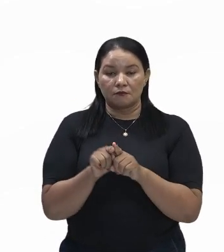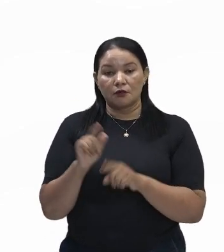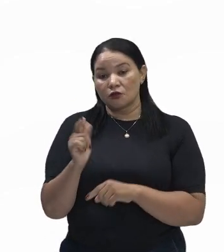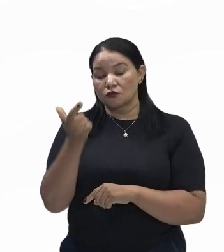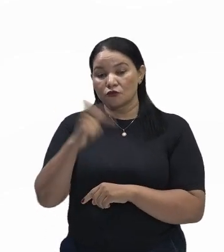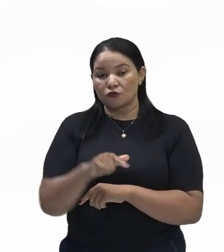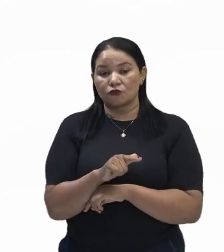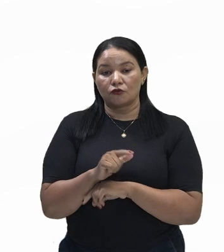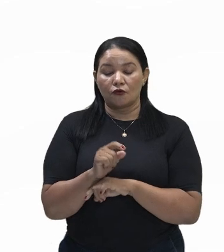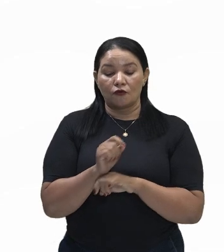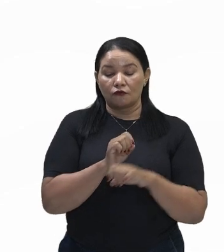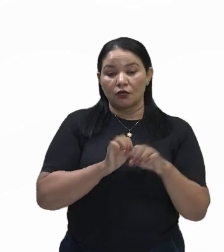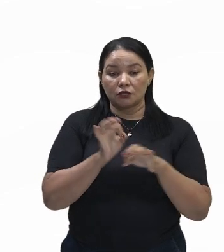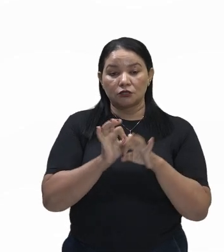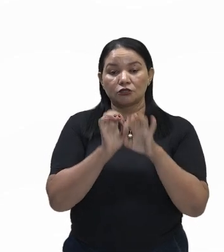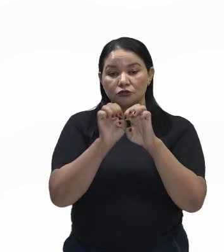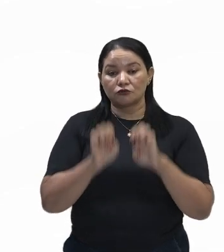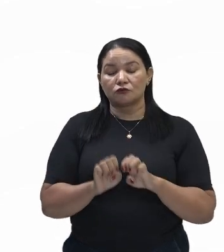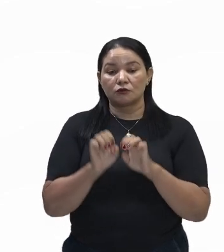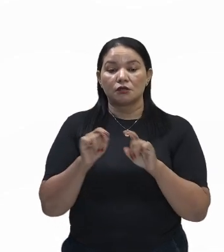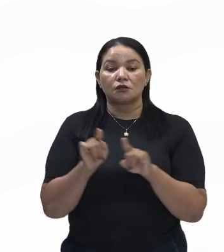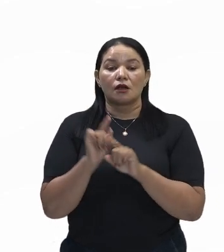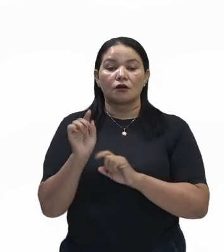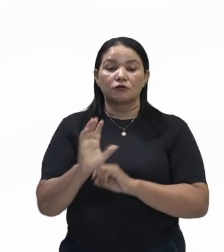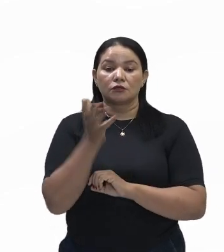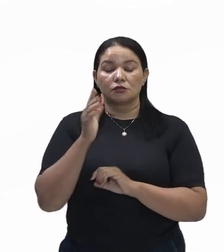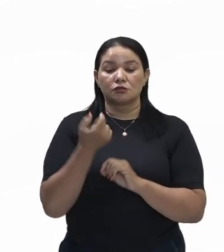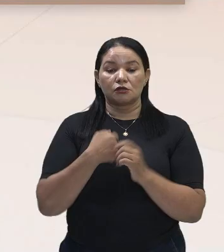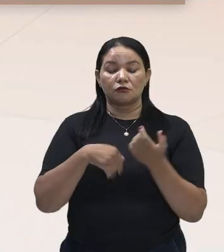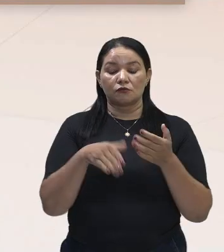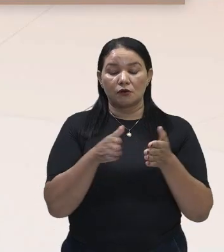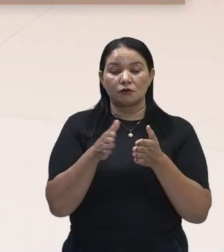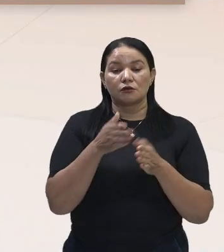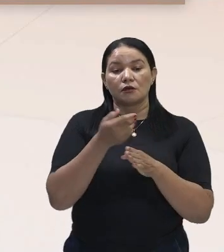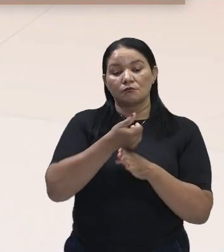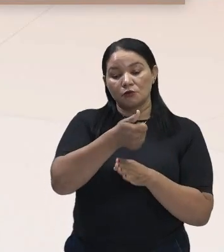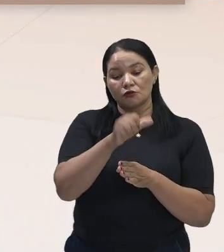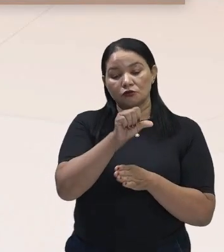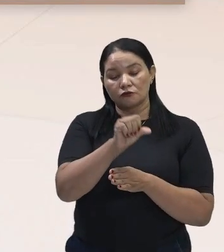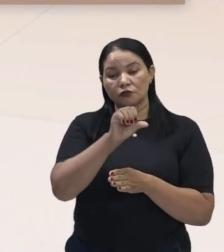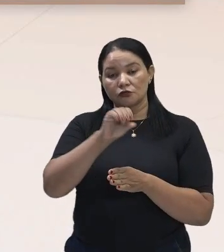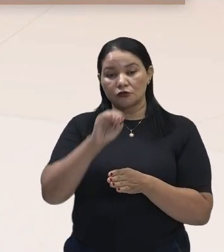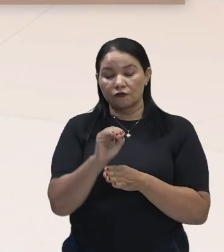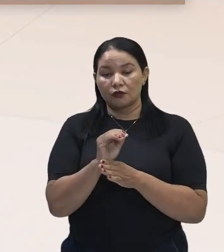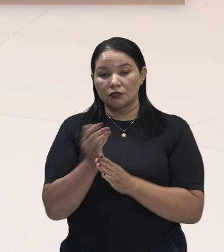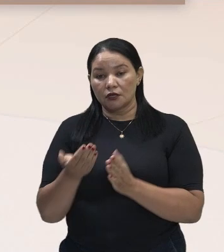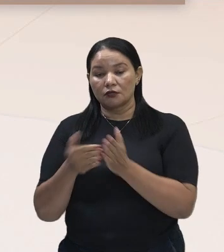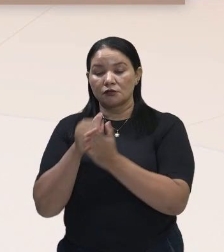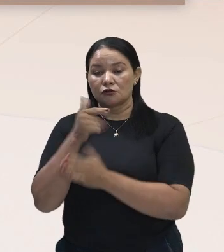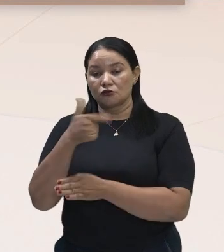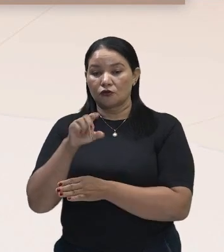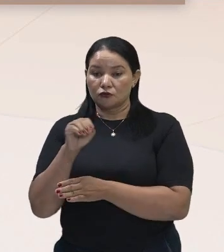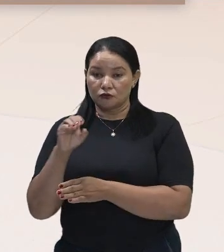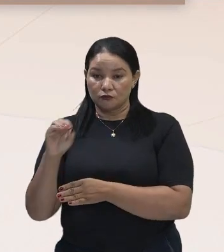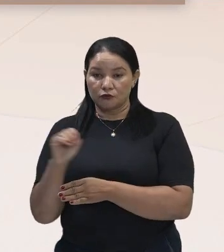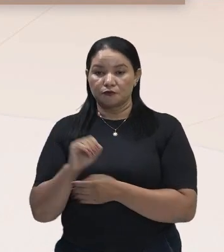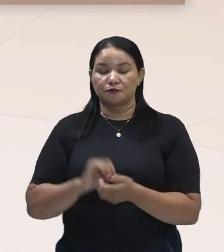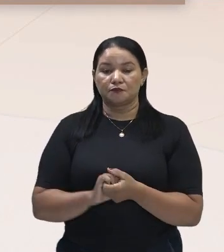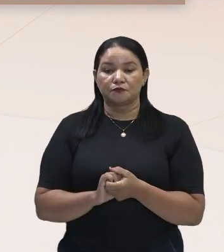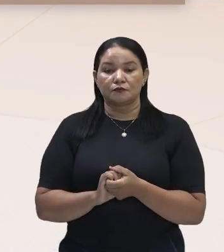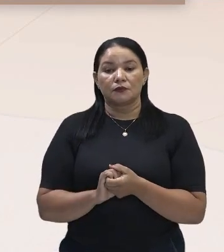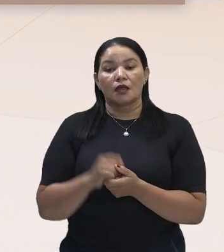e globalização que vai ocorrer entre os anos de 1990 e 2000, certo? Nós